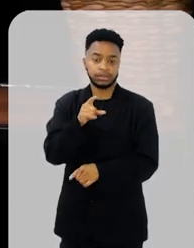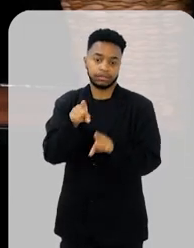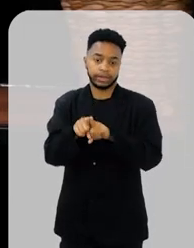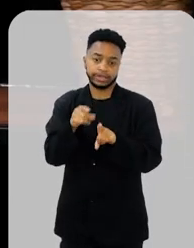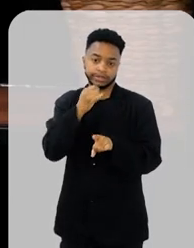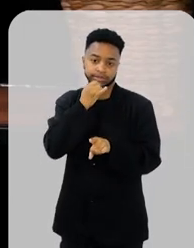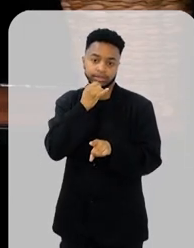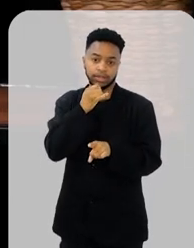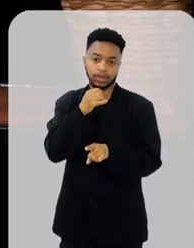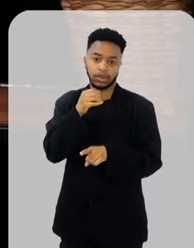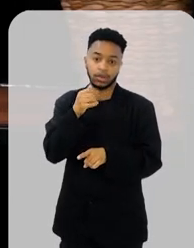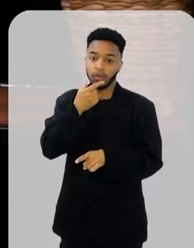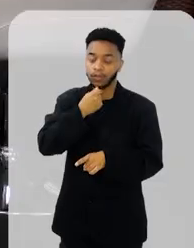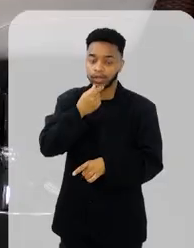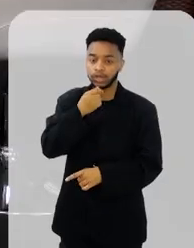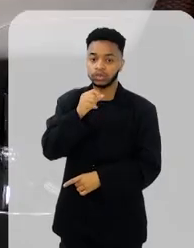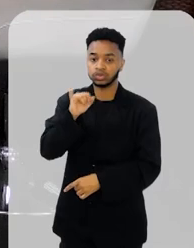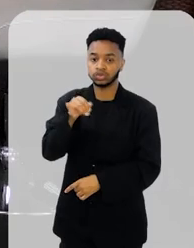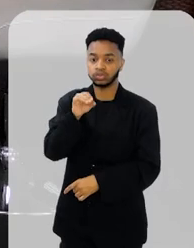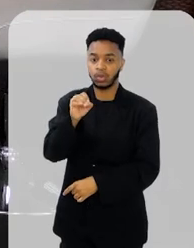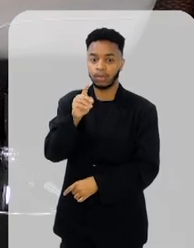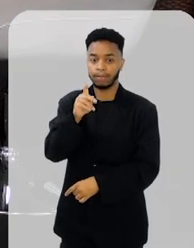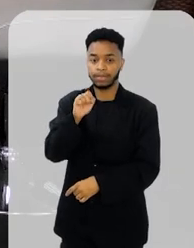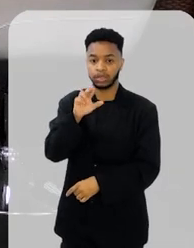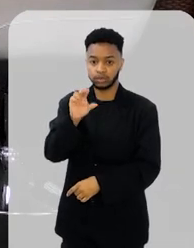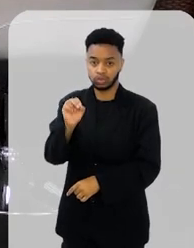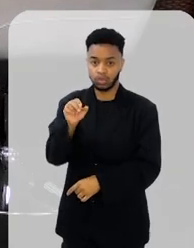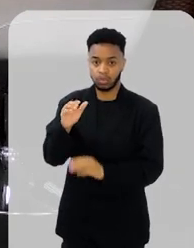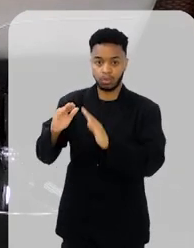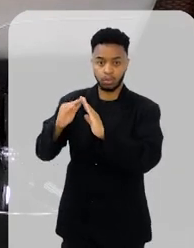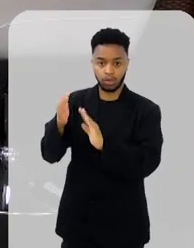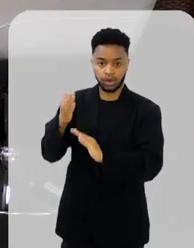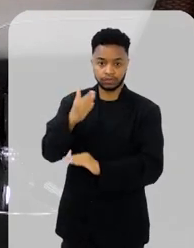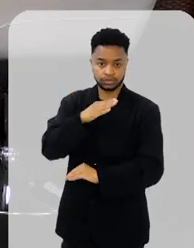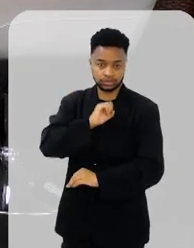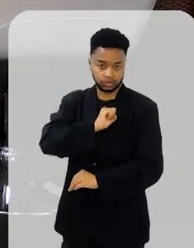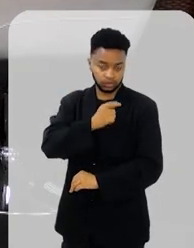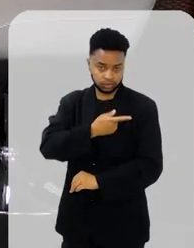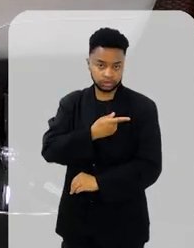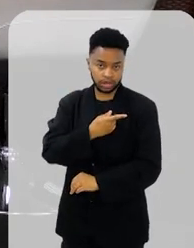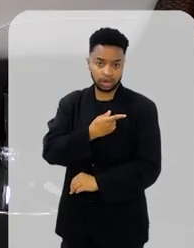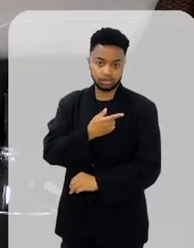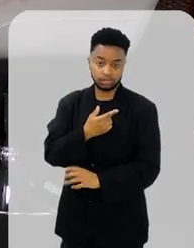o menino João Pedro, né, lá de São Gonçalo, os policiais,